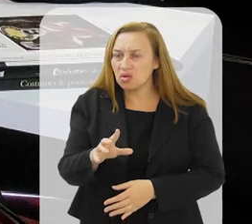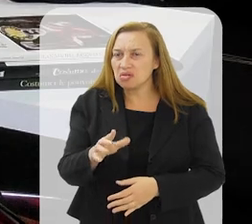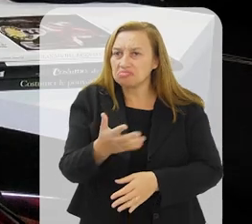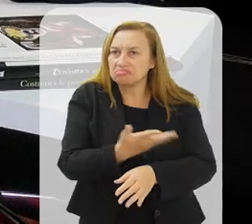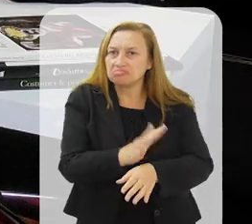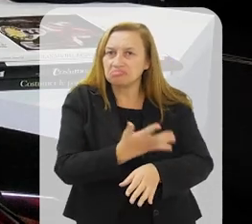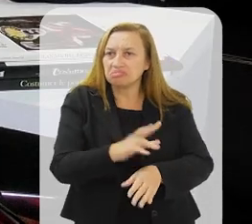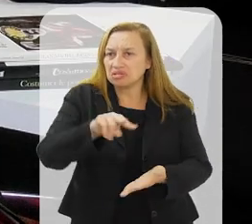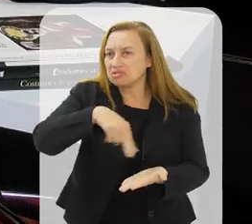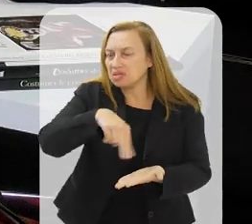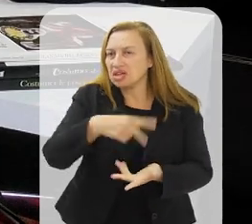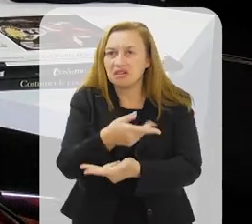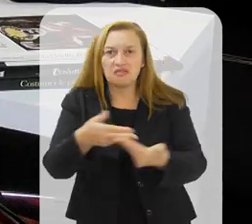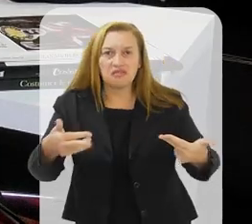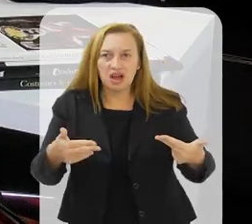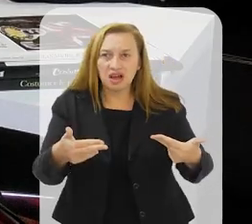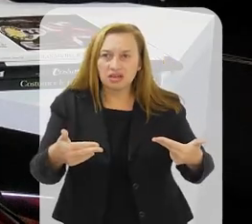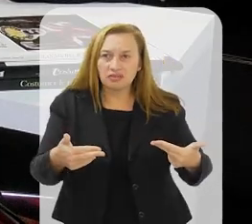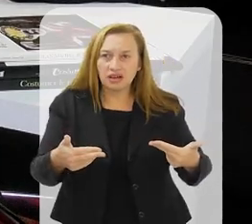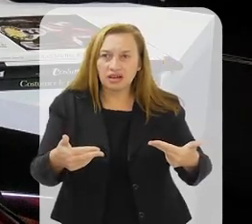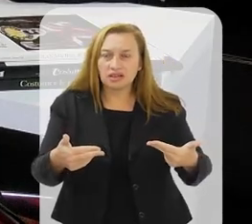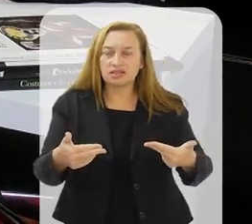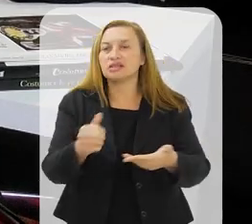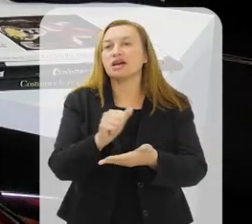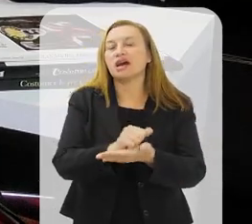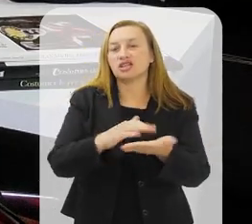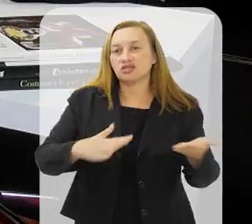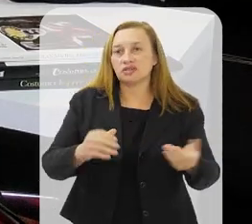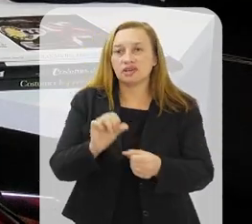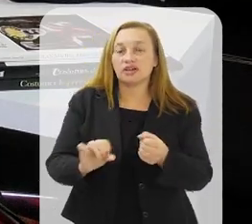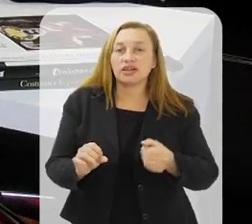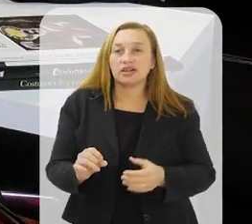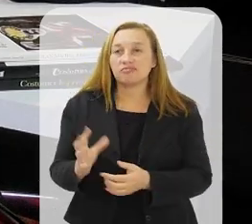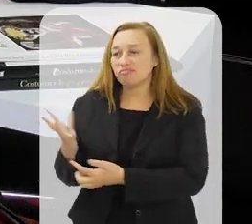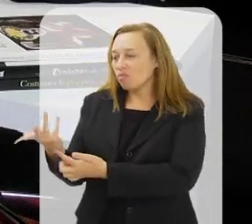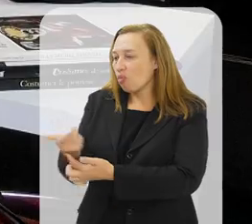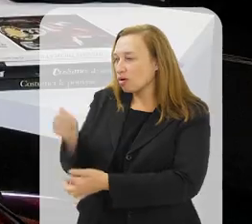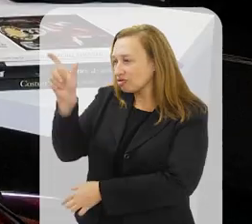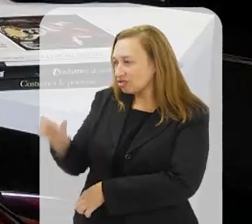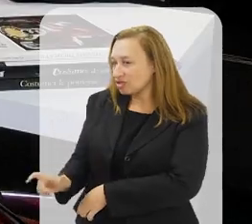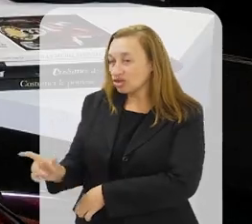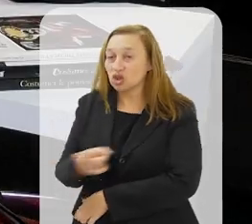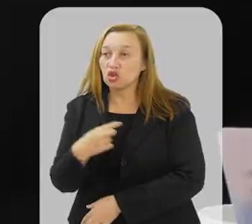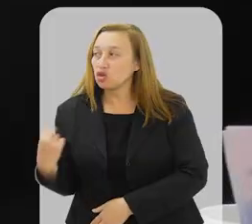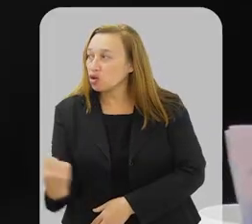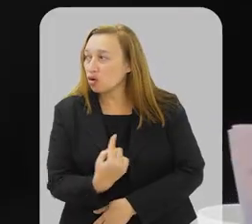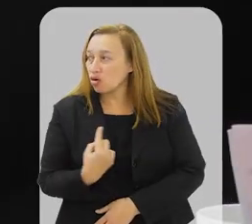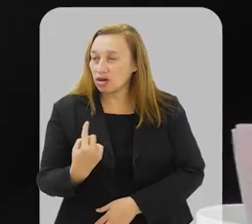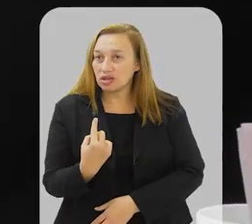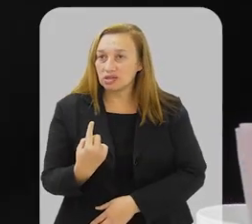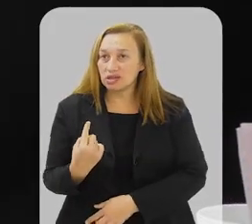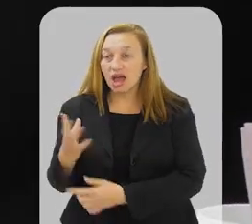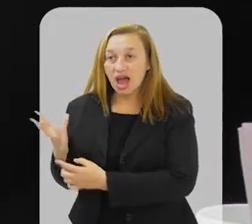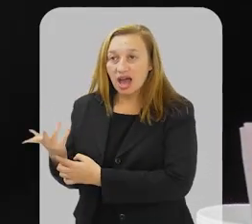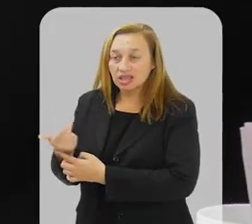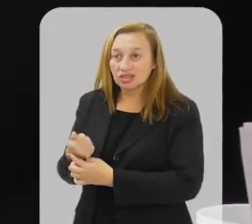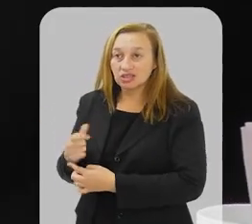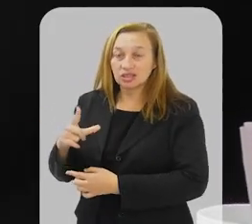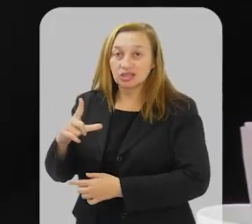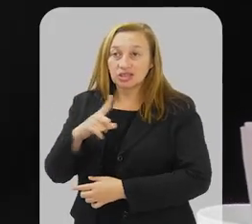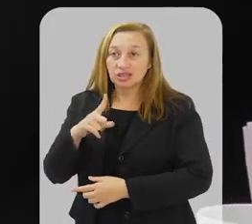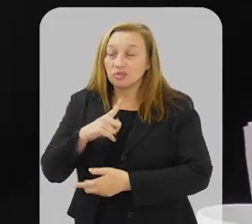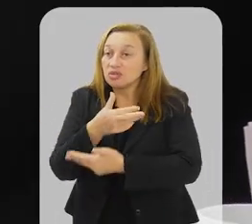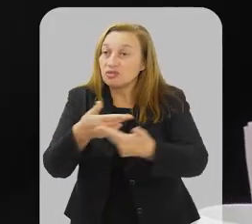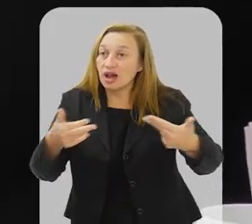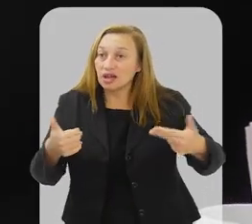Márcio é vários Vários vários títulos aí que você carrega Eu acho que o artista né acho que nós artistas carregamos muitos títulos